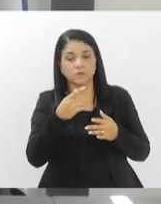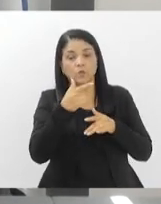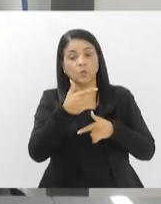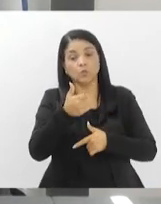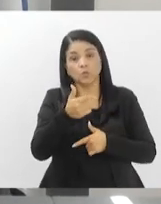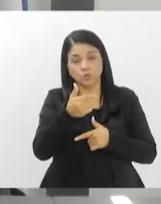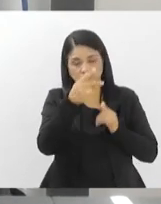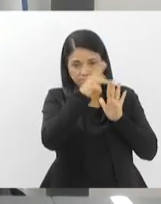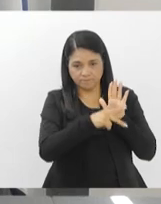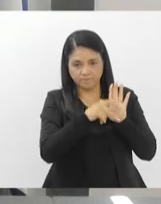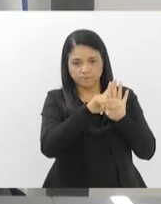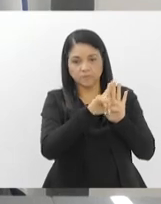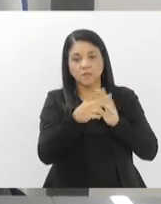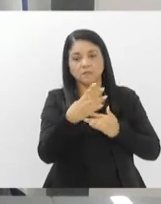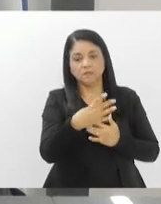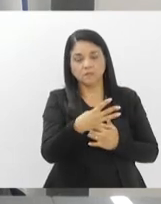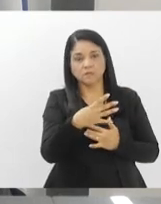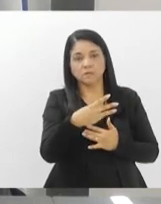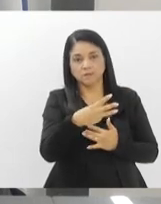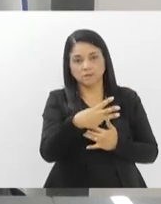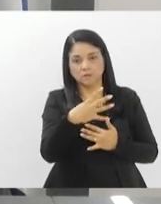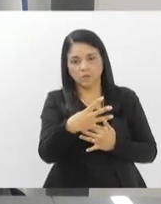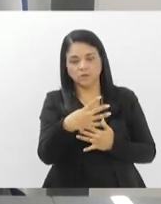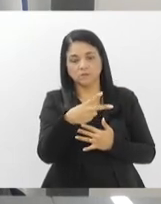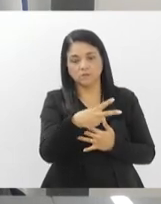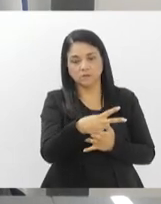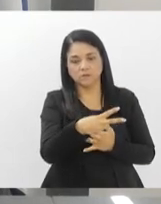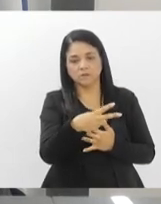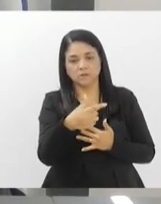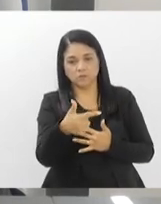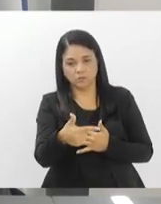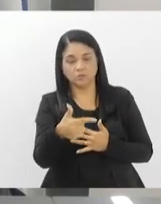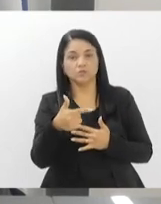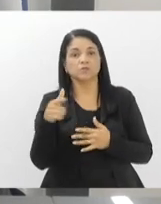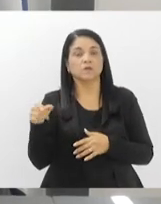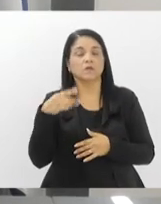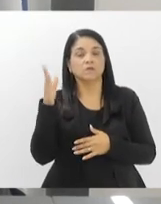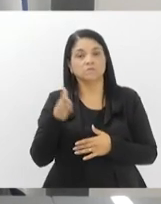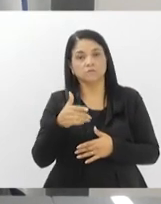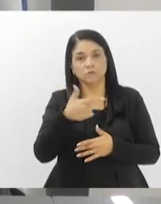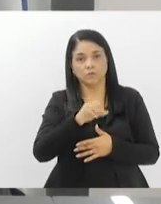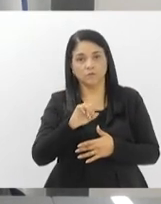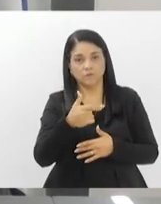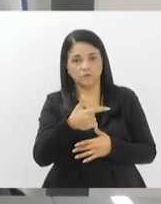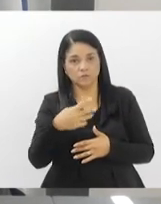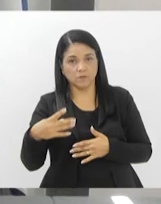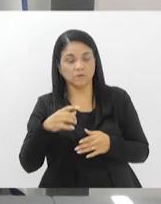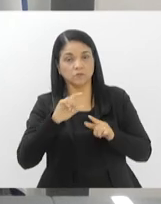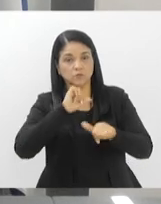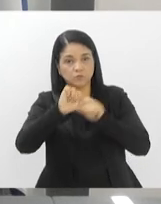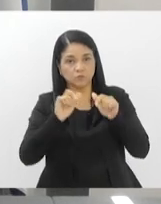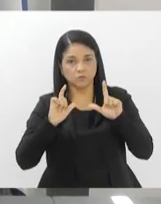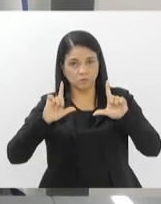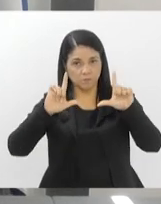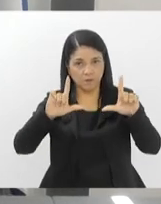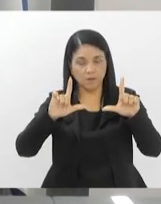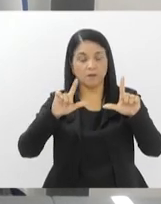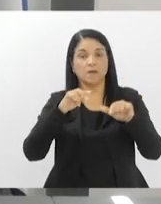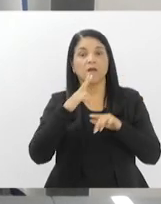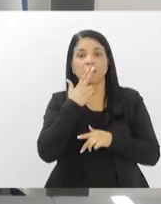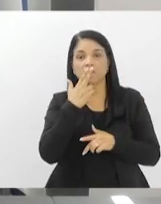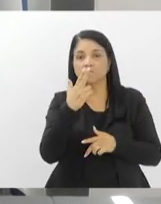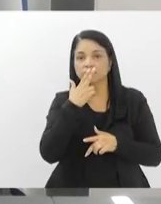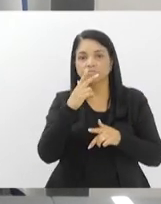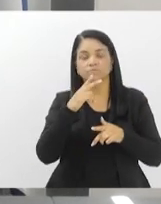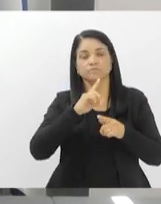pauta, é o 3432 de 24, de autoria do deputado Rodrigo Amorim, que dispõe sobre a substituição das placas, com aviso de fumar cigarro, incluindo